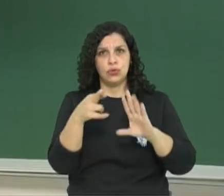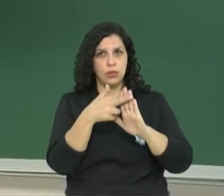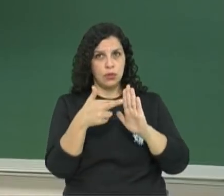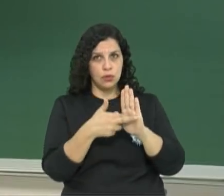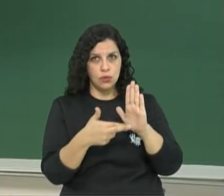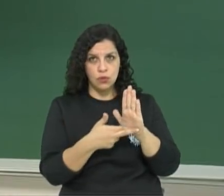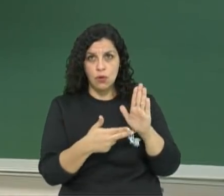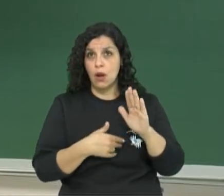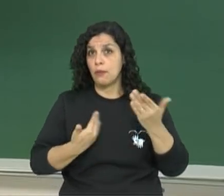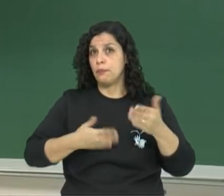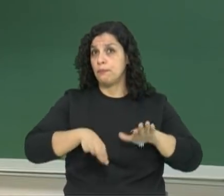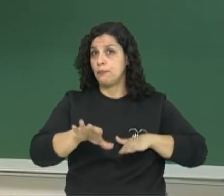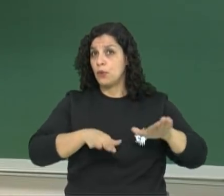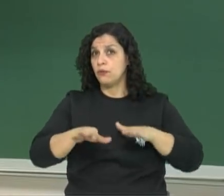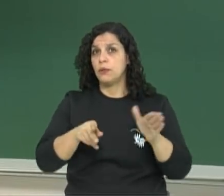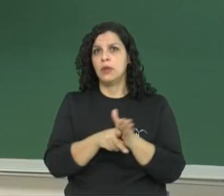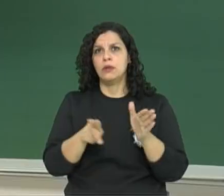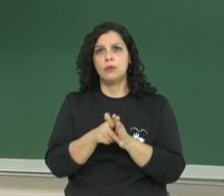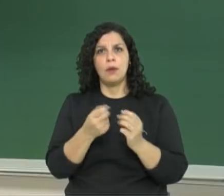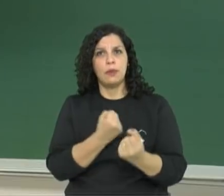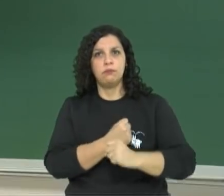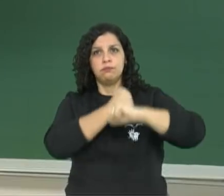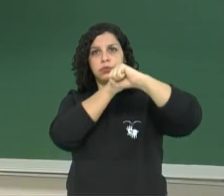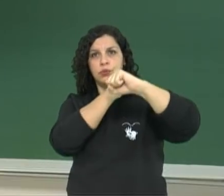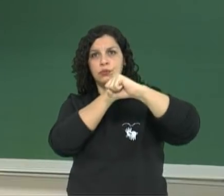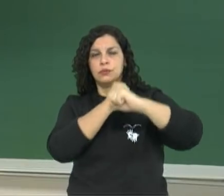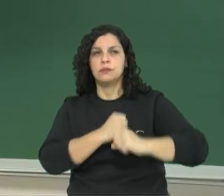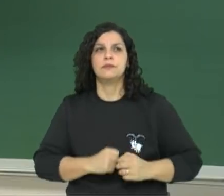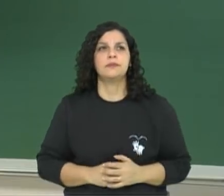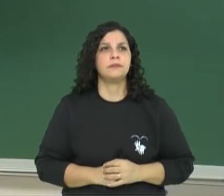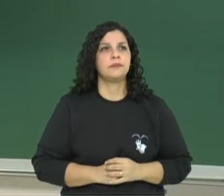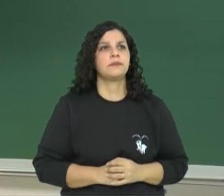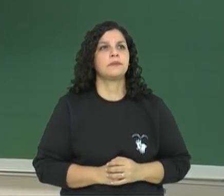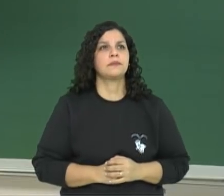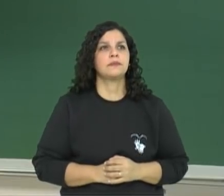Esses são os movimentos de defesa, ok?